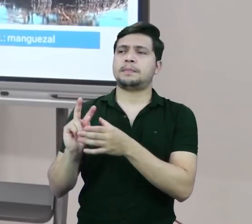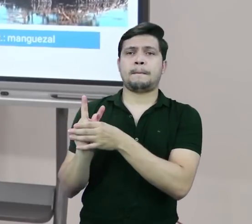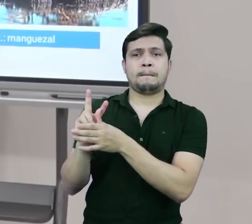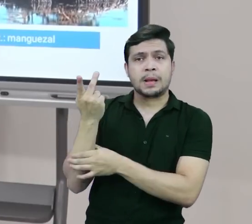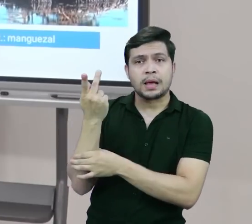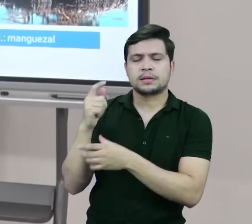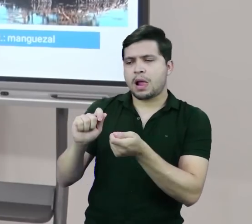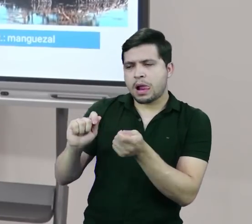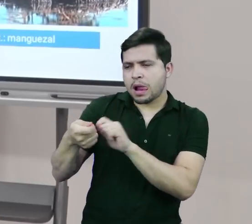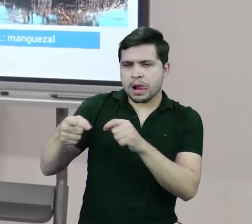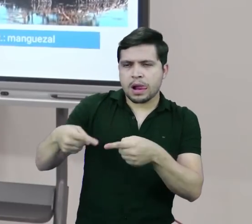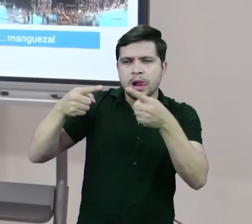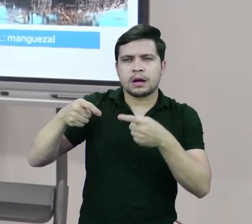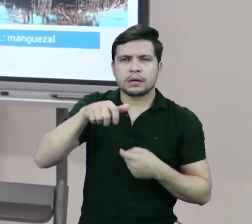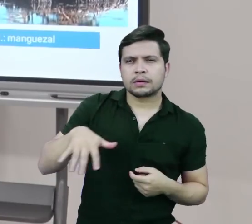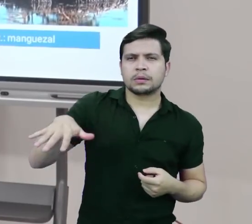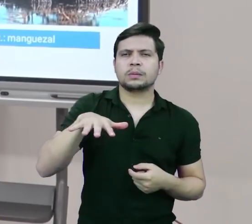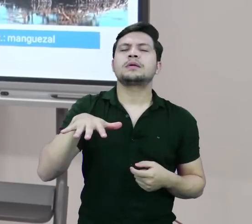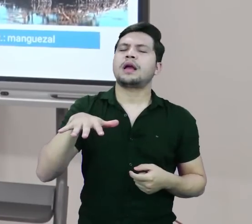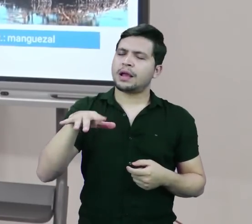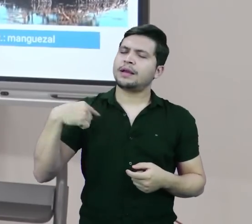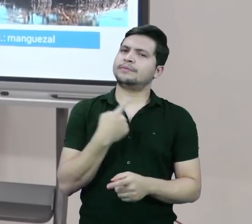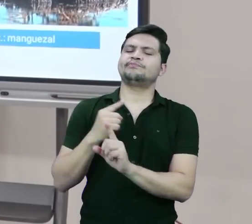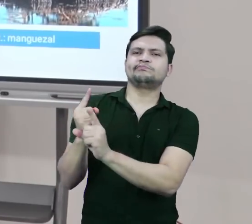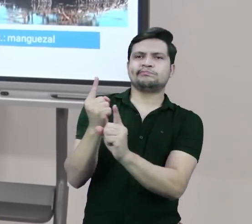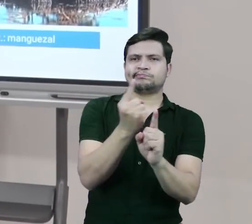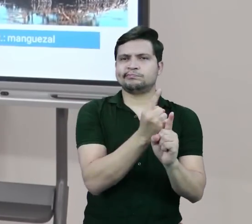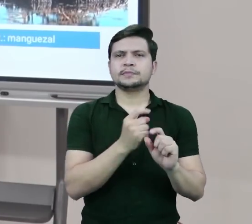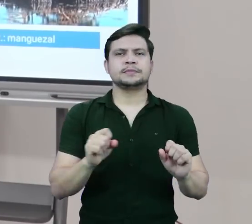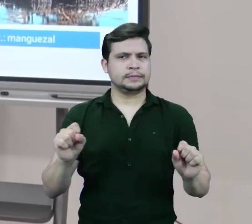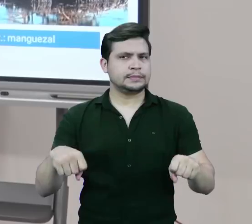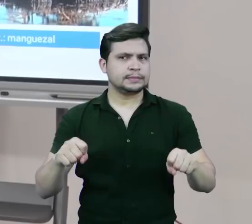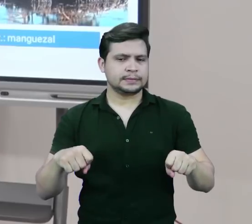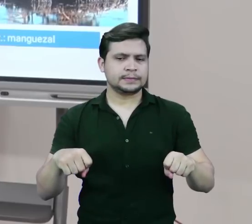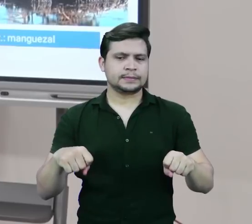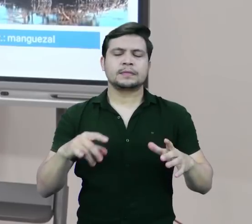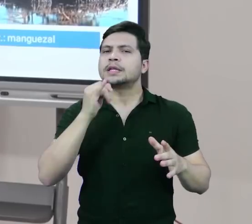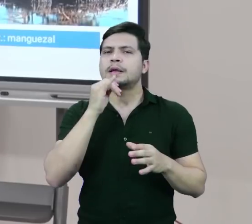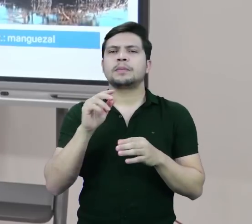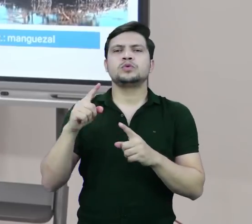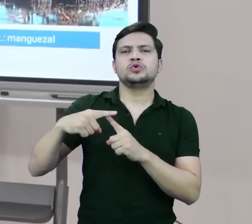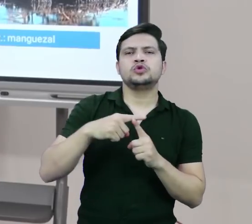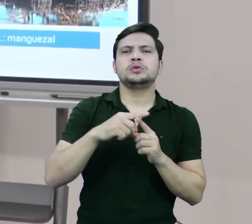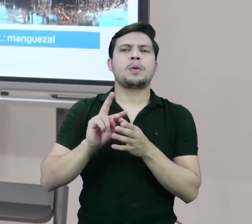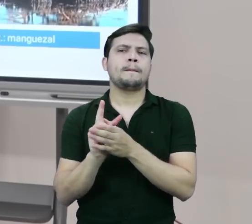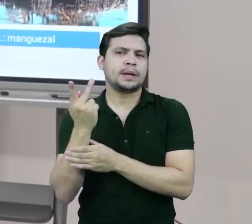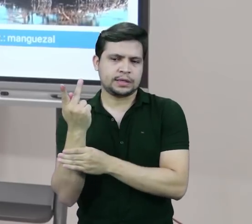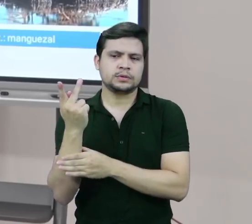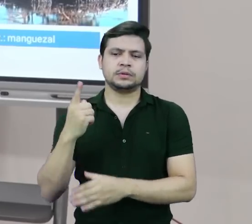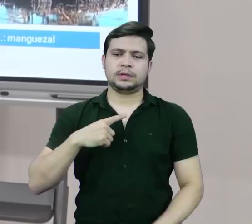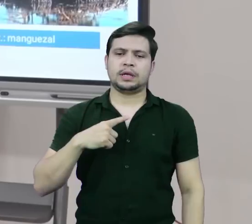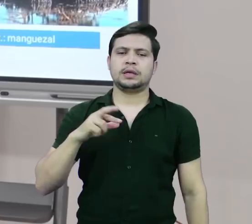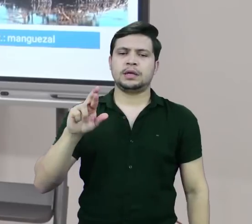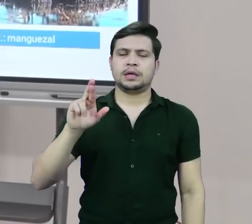Árvores, plantas adaptadas a esse tipo de ambiente, né? Nós esperamos encontrar. Que tipo de plantas, né? Por